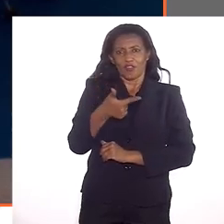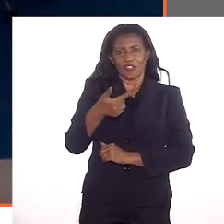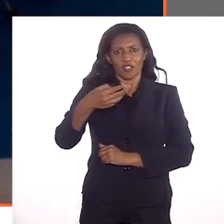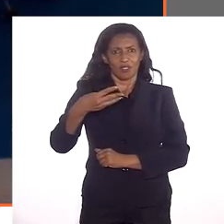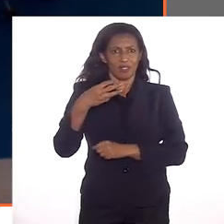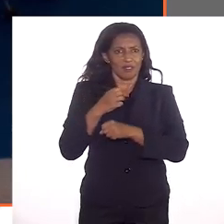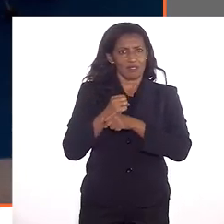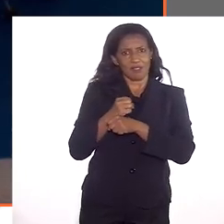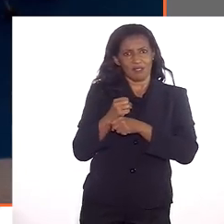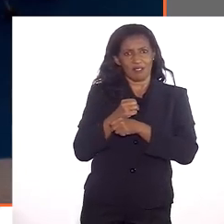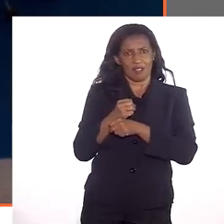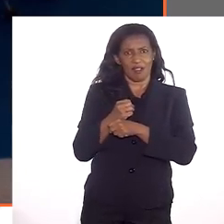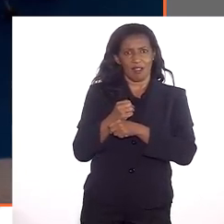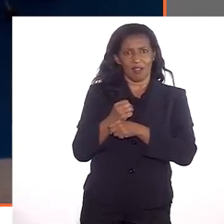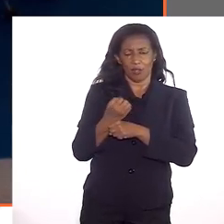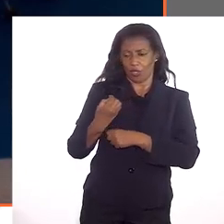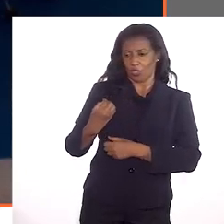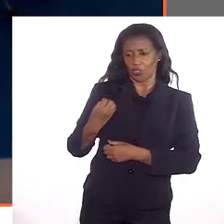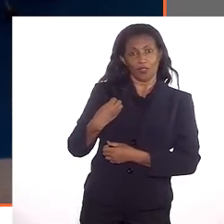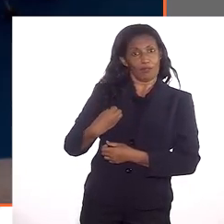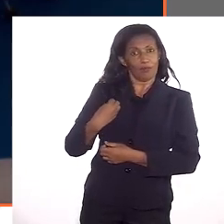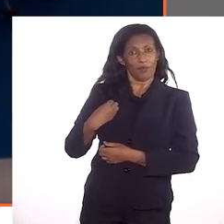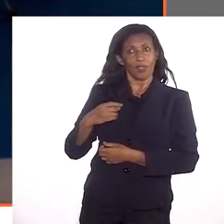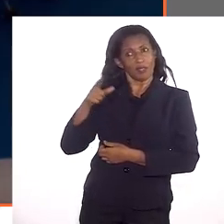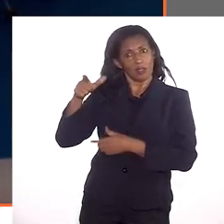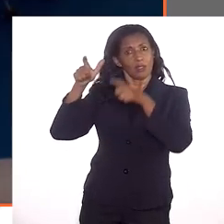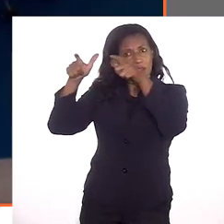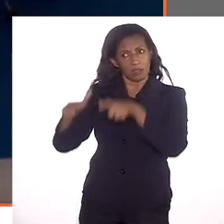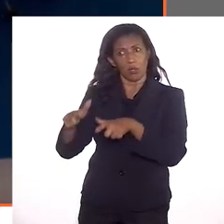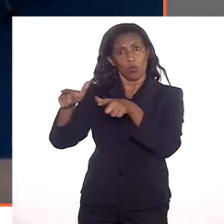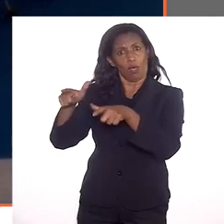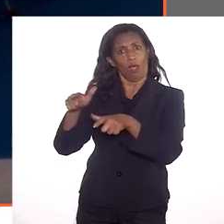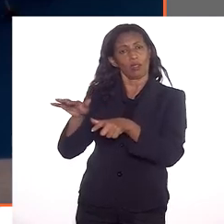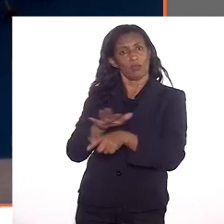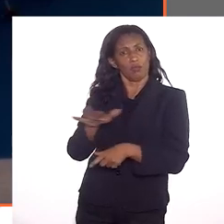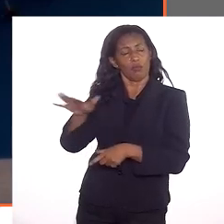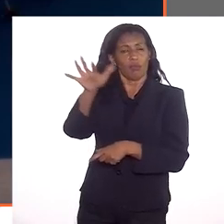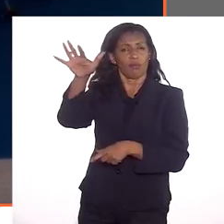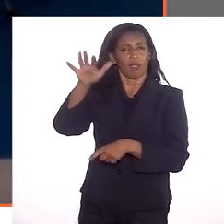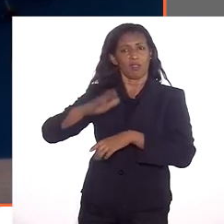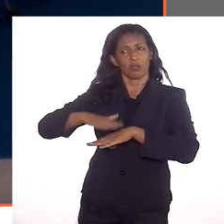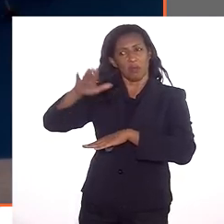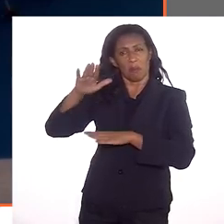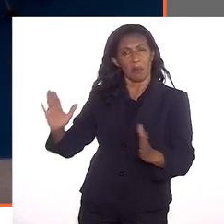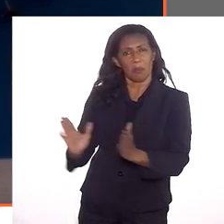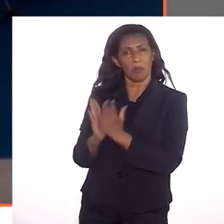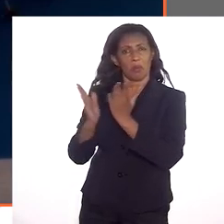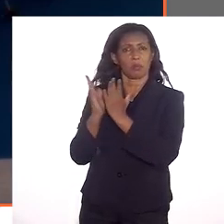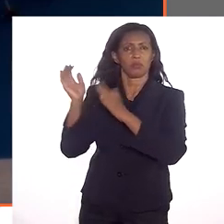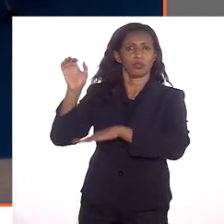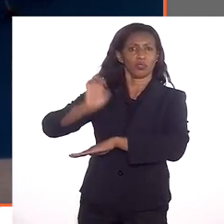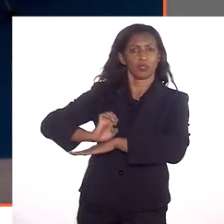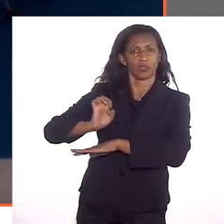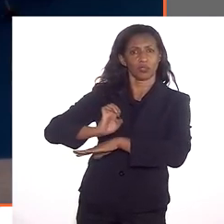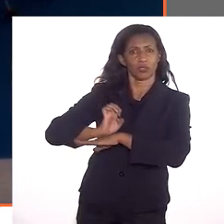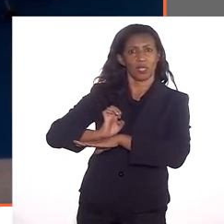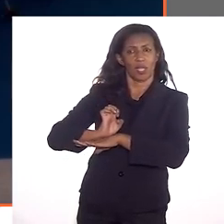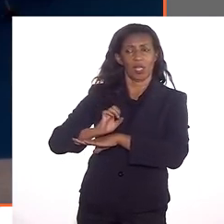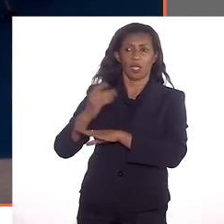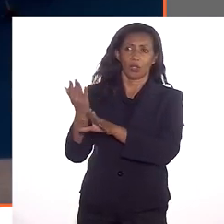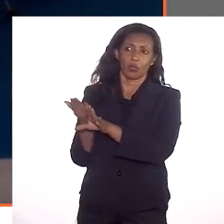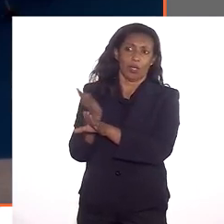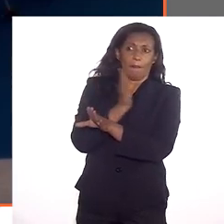até 23 anos na expectativa de vida entre moradores desses lugares de favelas, enfim, lugares mais carentes do Estado, e entre